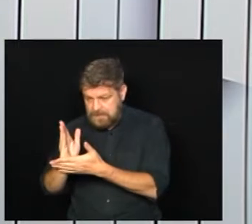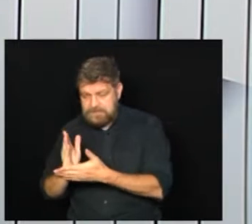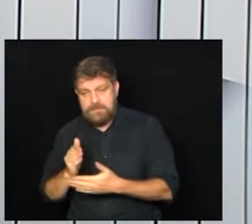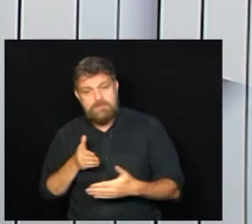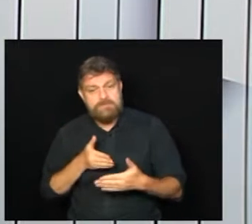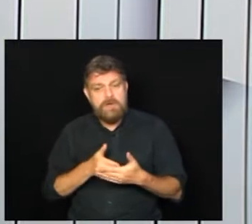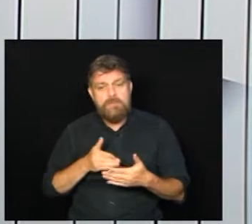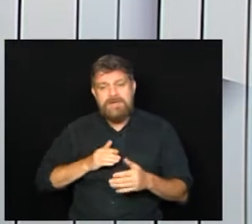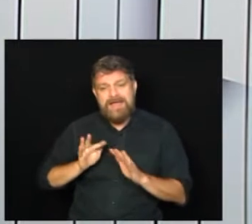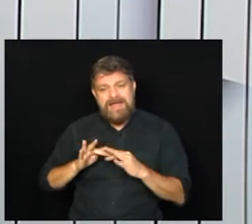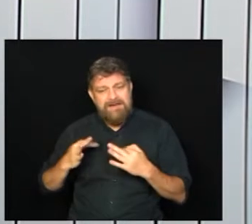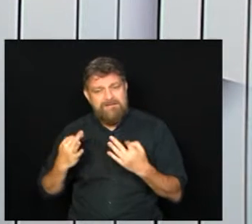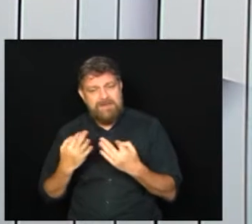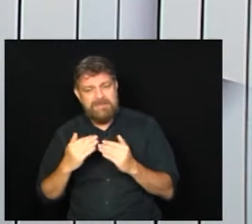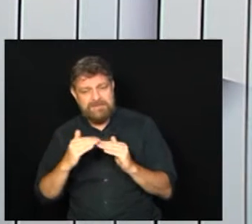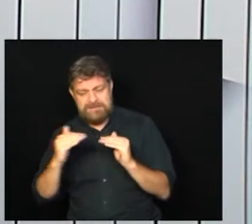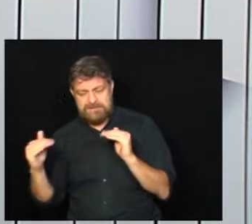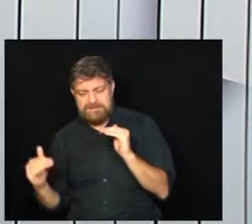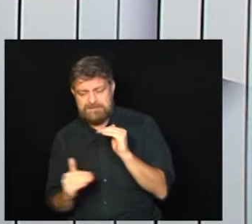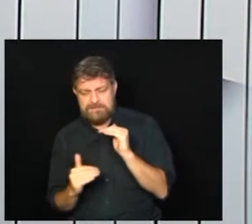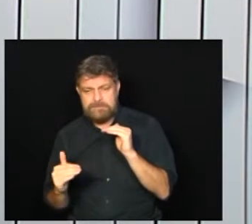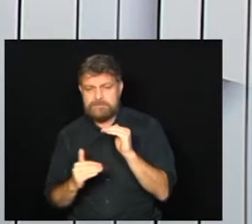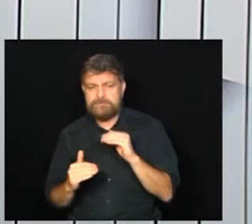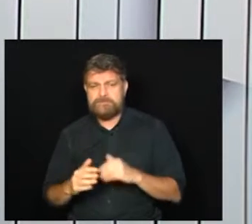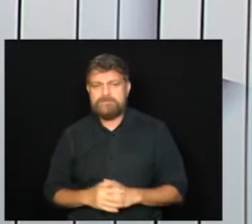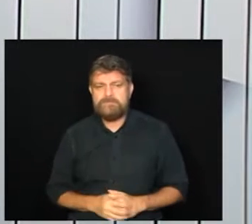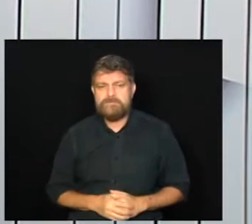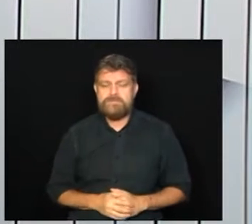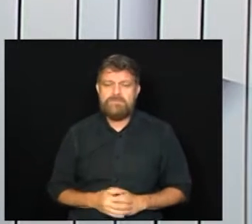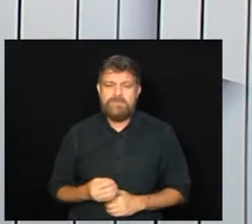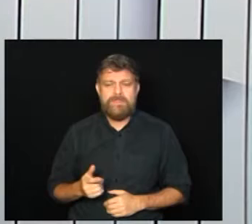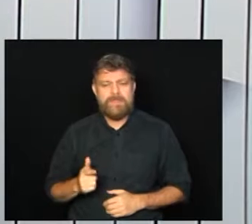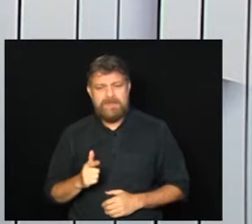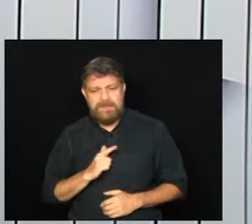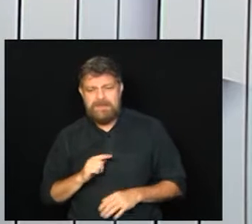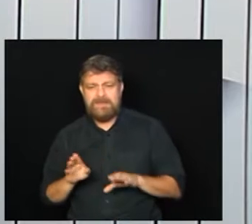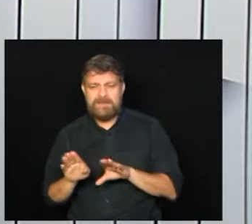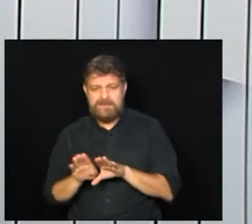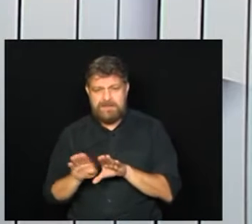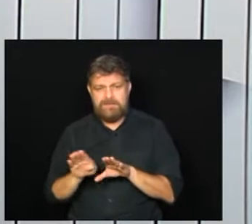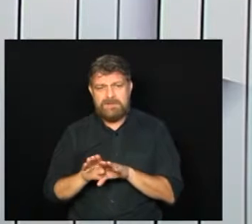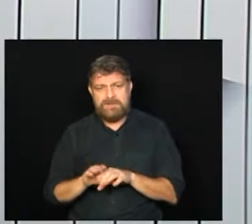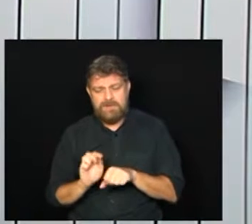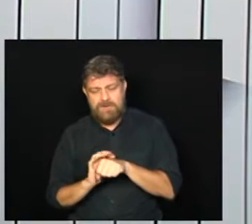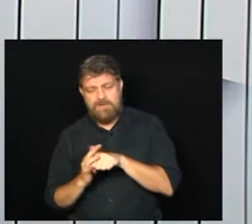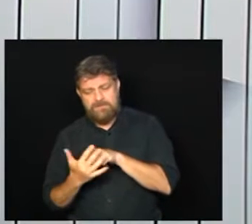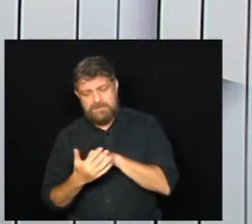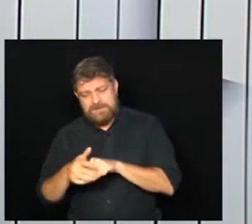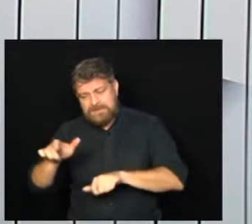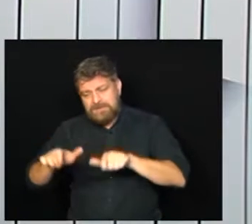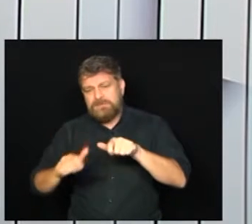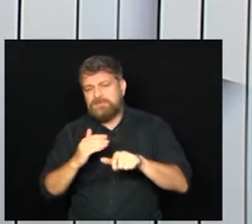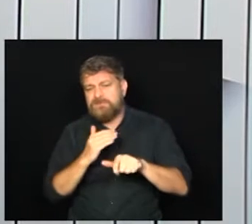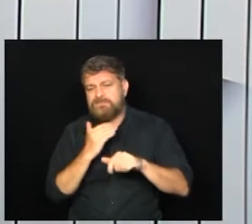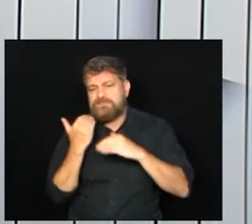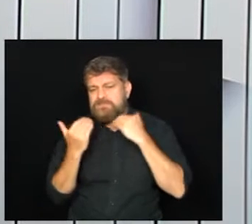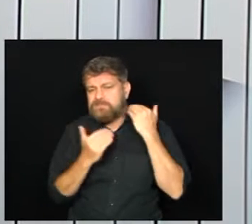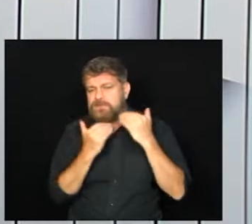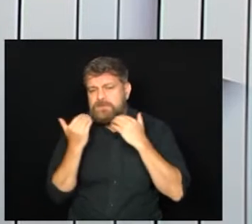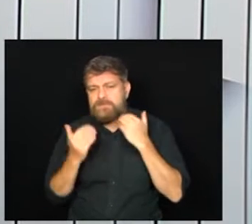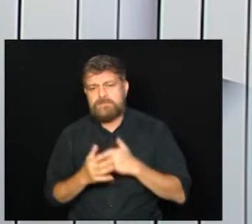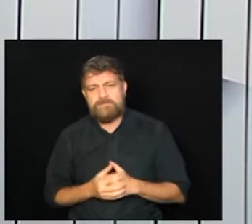famílias estão em situação de vulnerabilidade, com perdas também por conta da Covid-19. Bom,